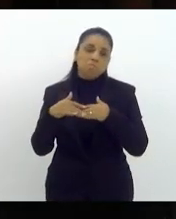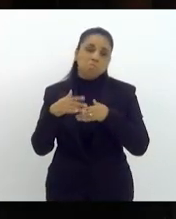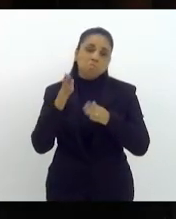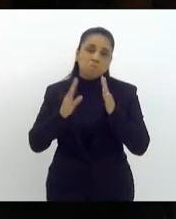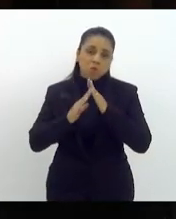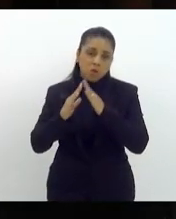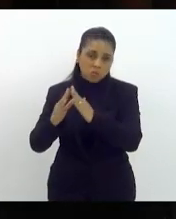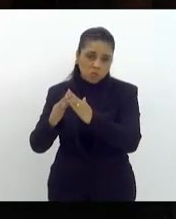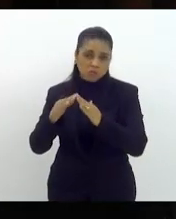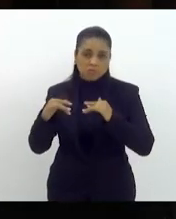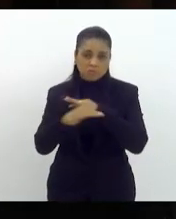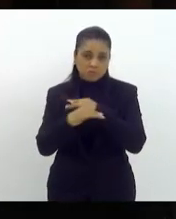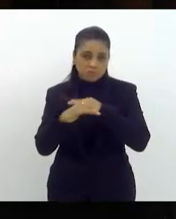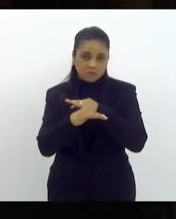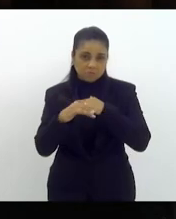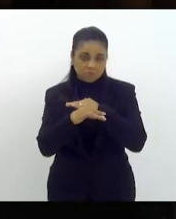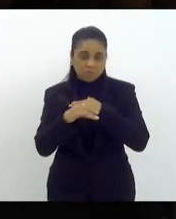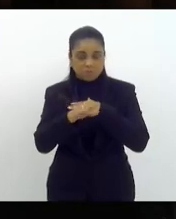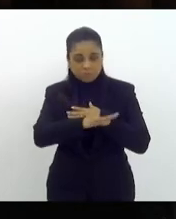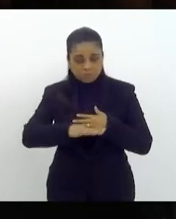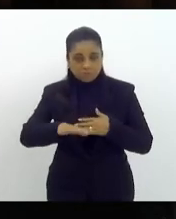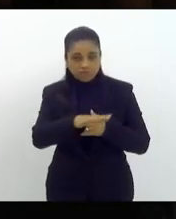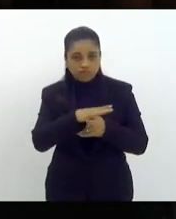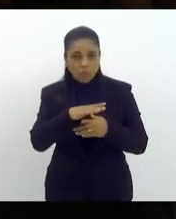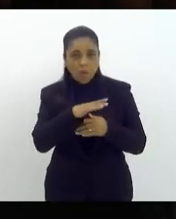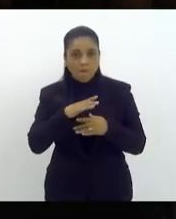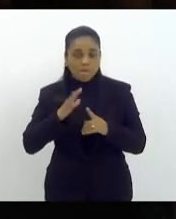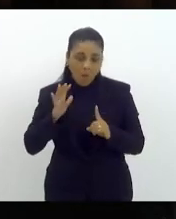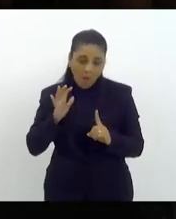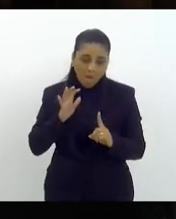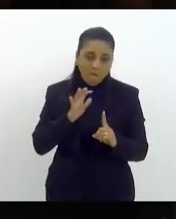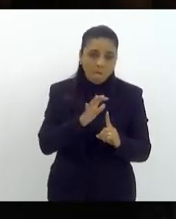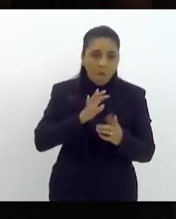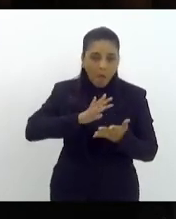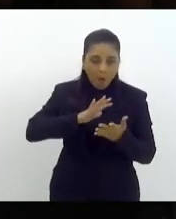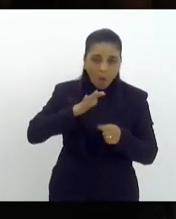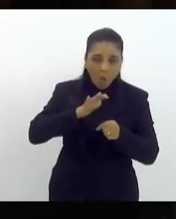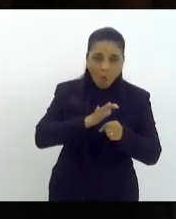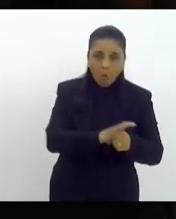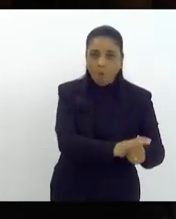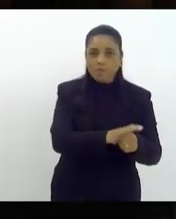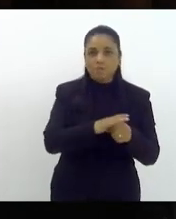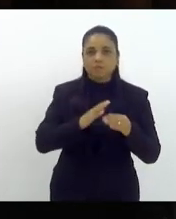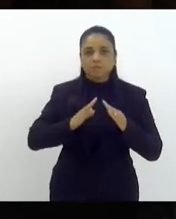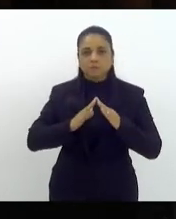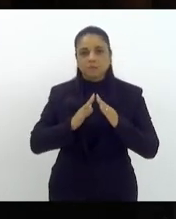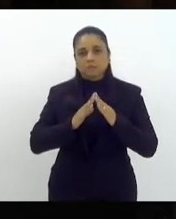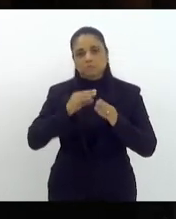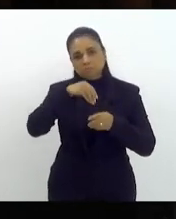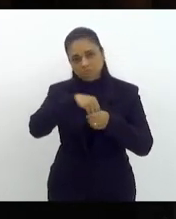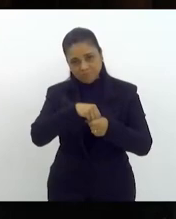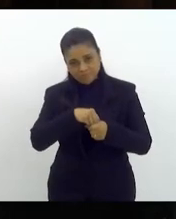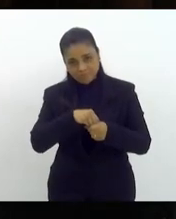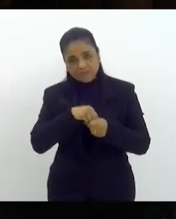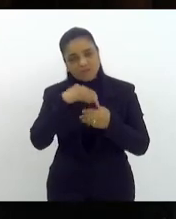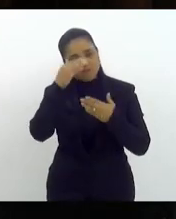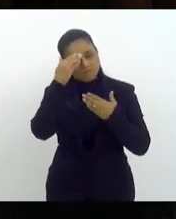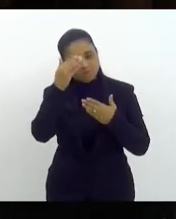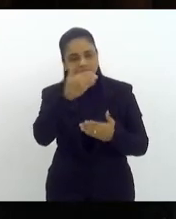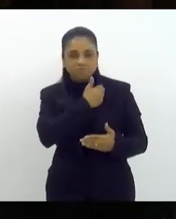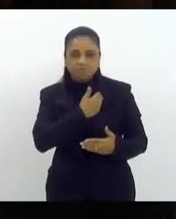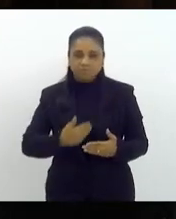região estão Vivendo em Pânico Oprimido dentro das suas casas que ela quer agradecer a todos agradecer ao Governador tenho certeza